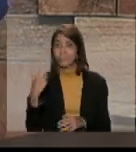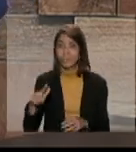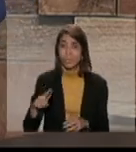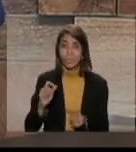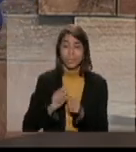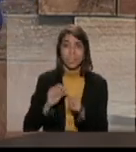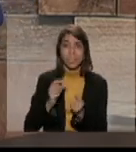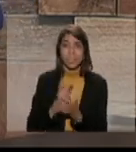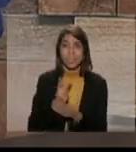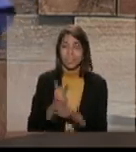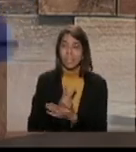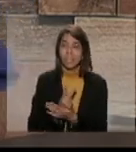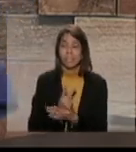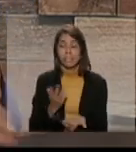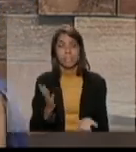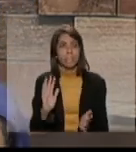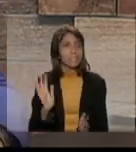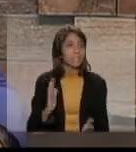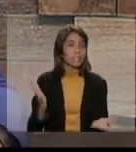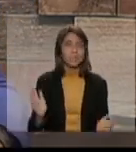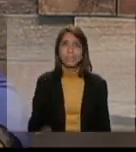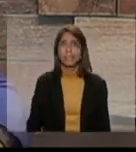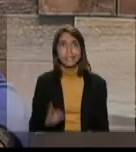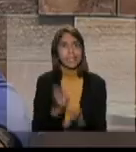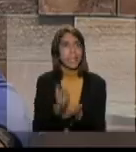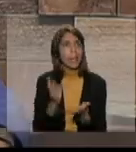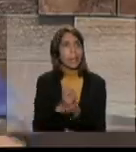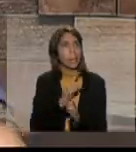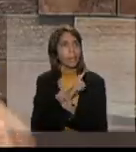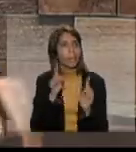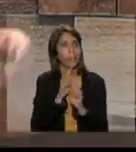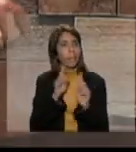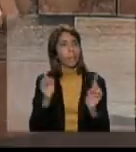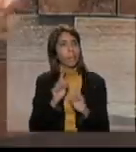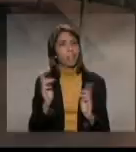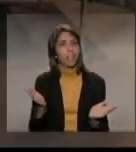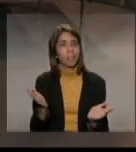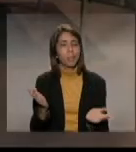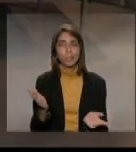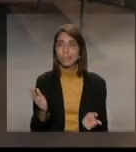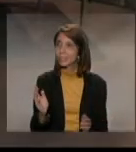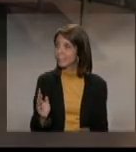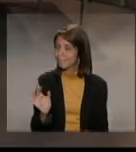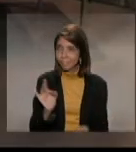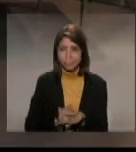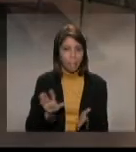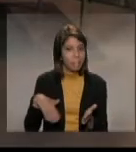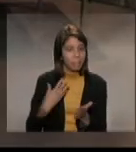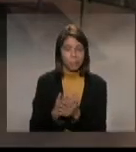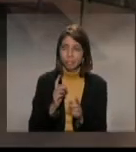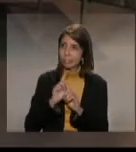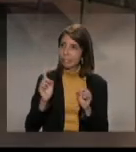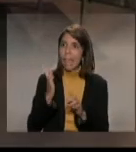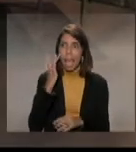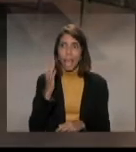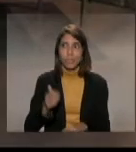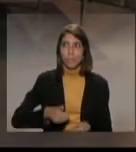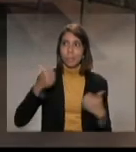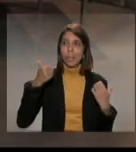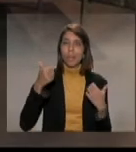podia tá fazendo a cena do jeito que eu fiz a falar em deus não acaba nunca não acaba nunca